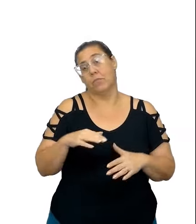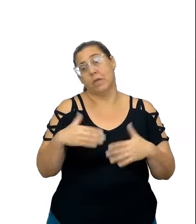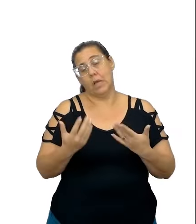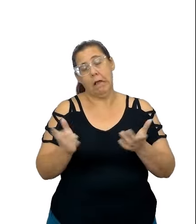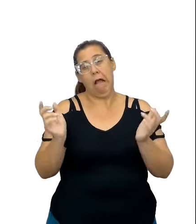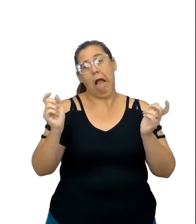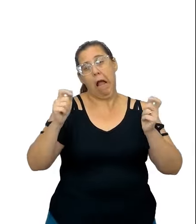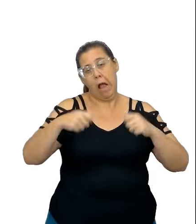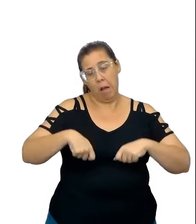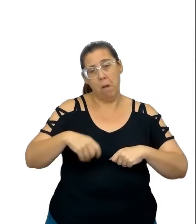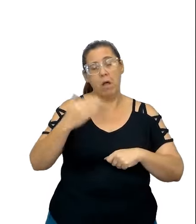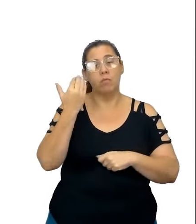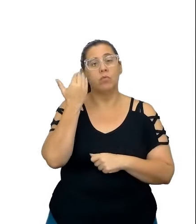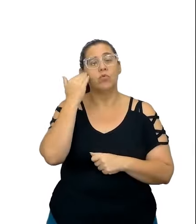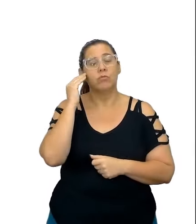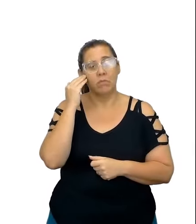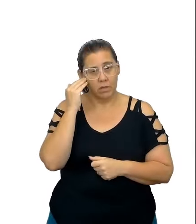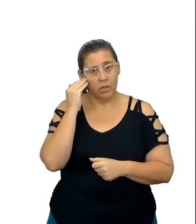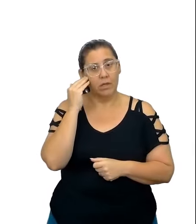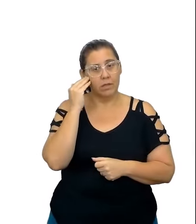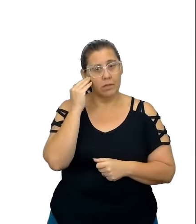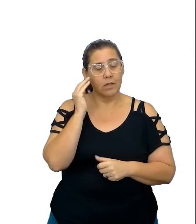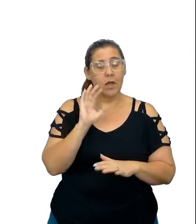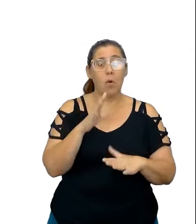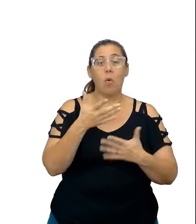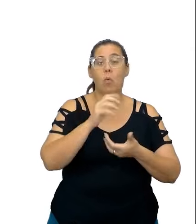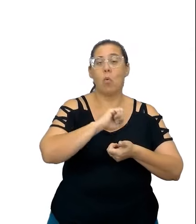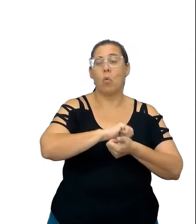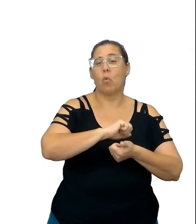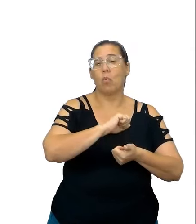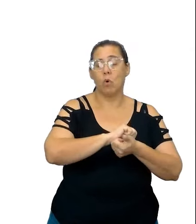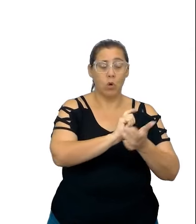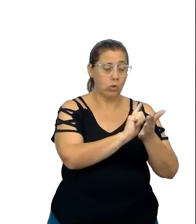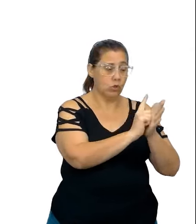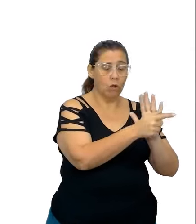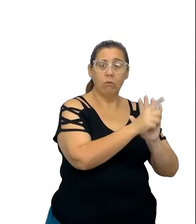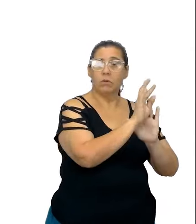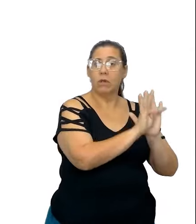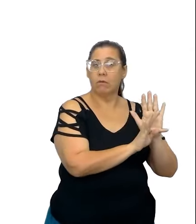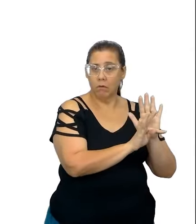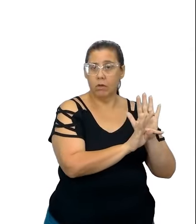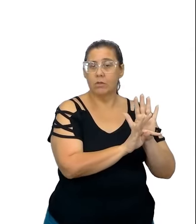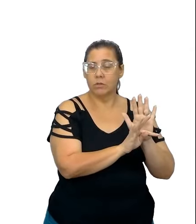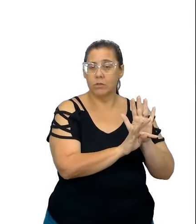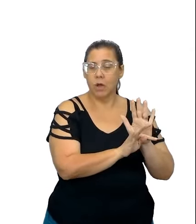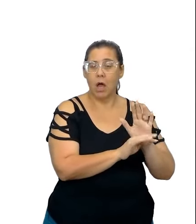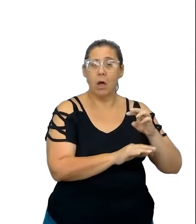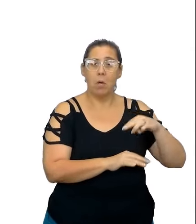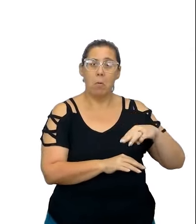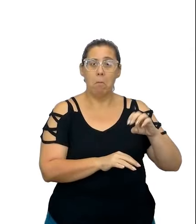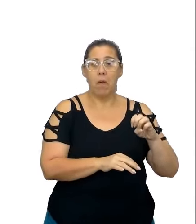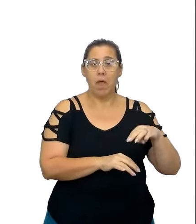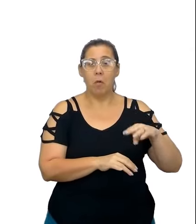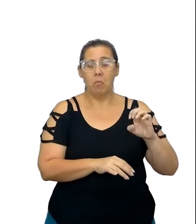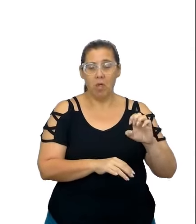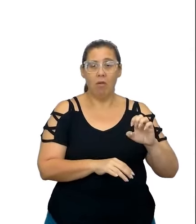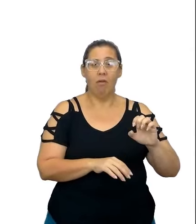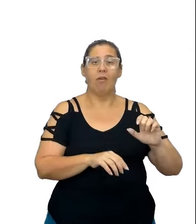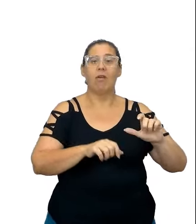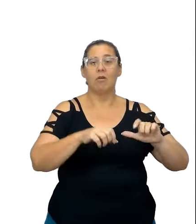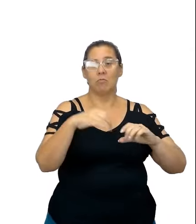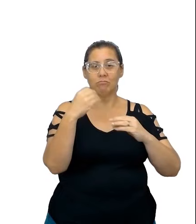de interpretar com qualidade o gênero textual meme. Por quê?